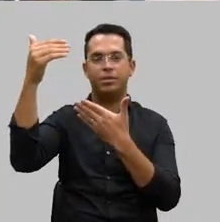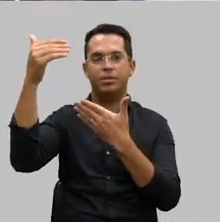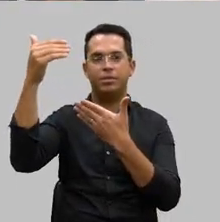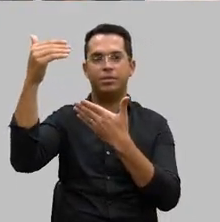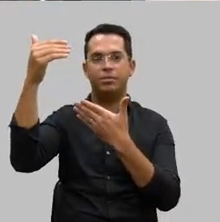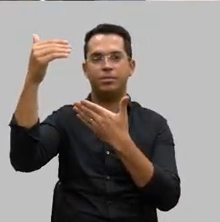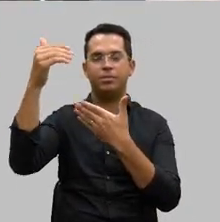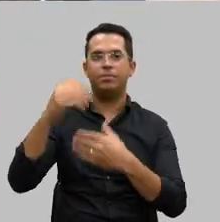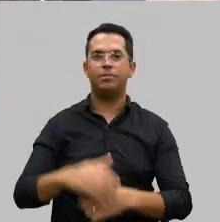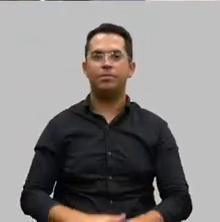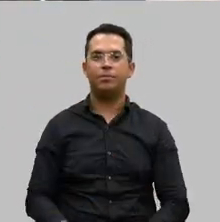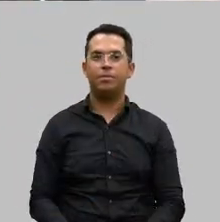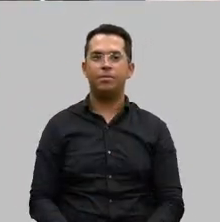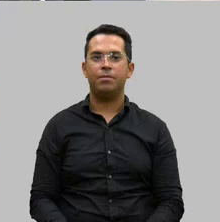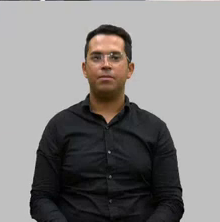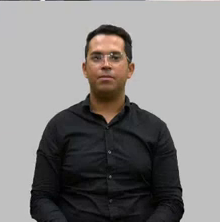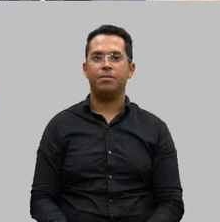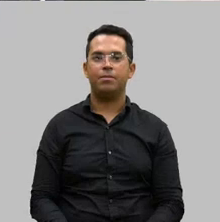uma